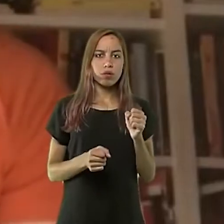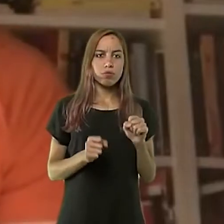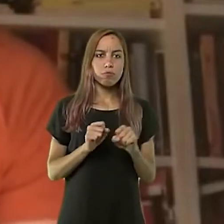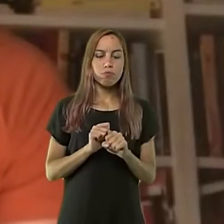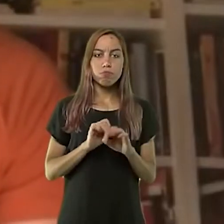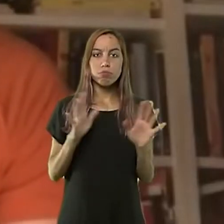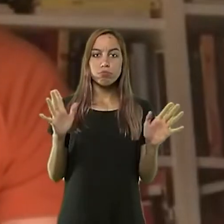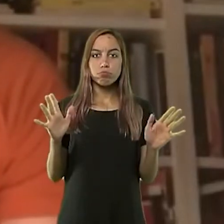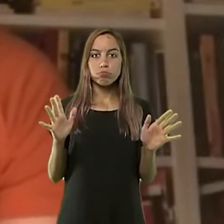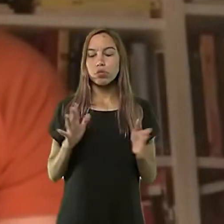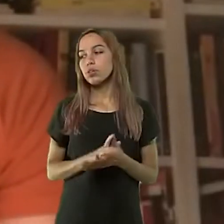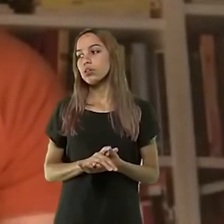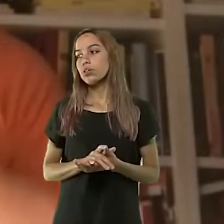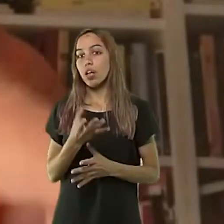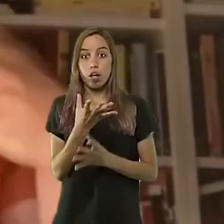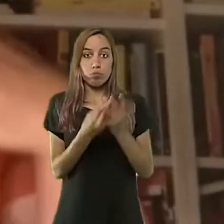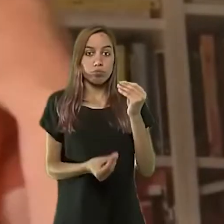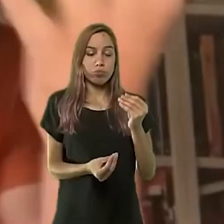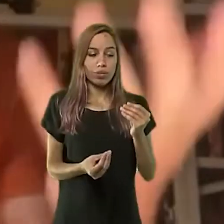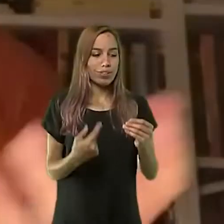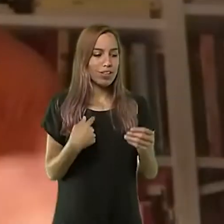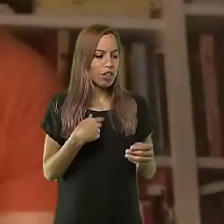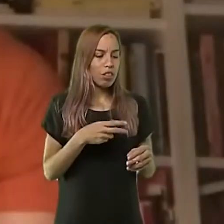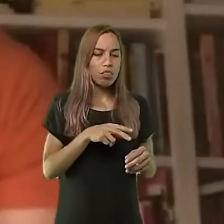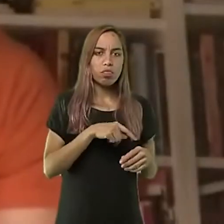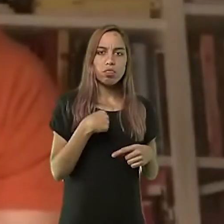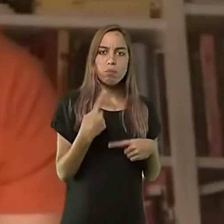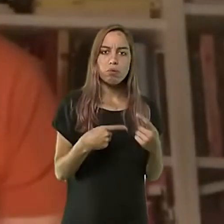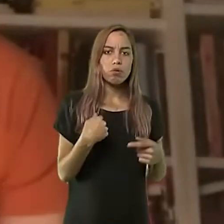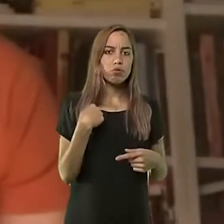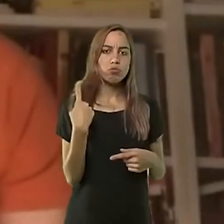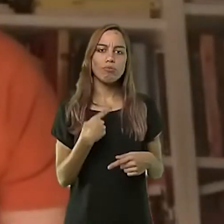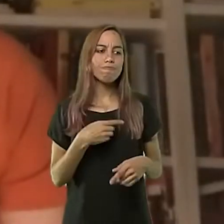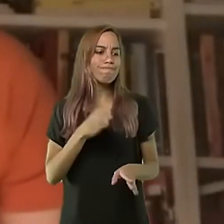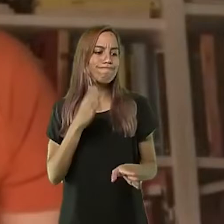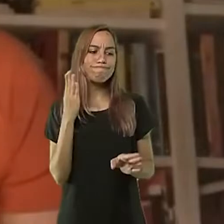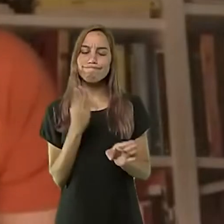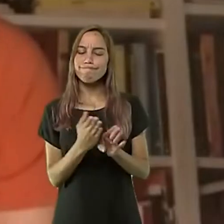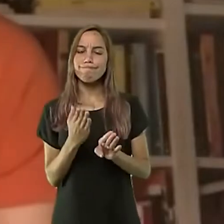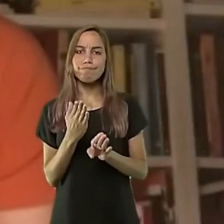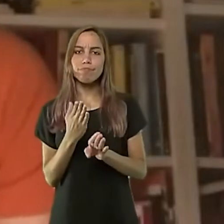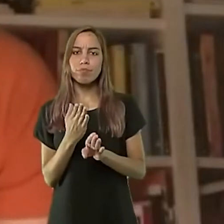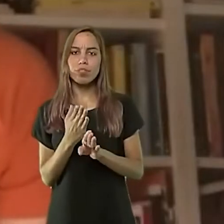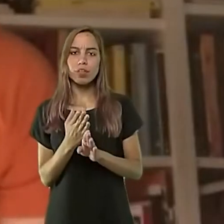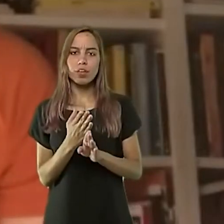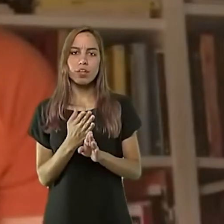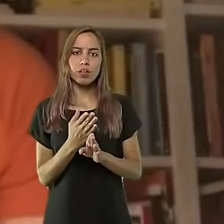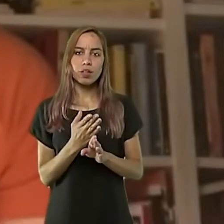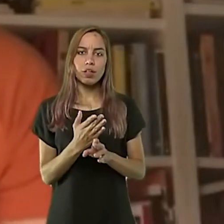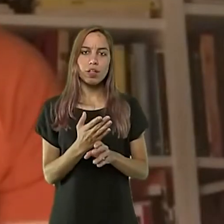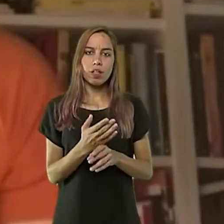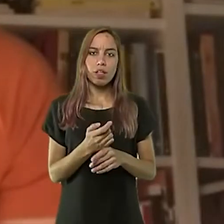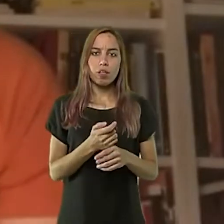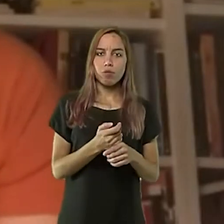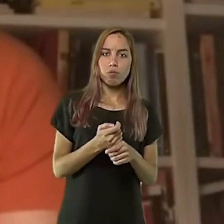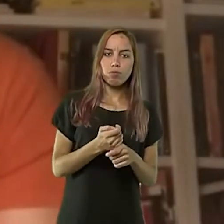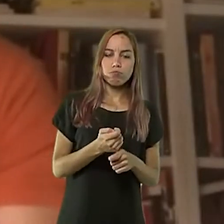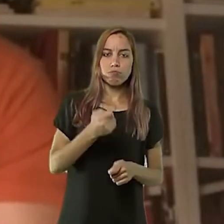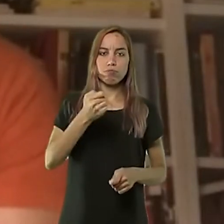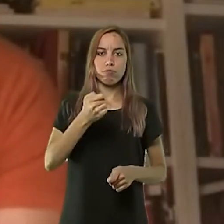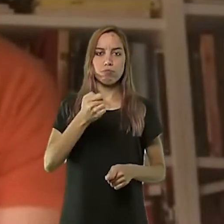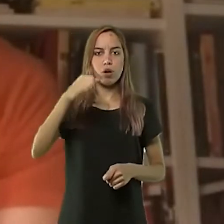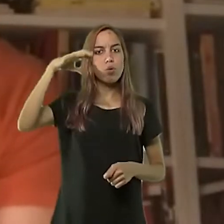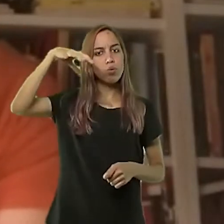e que não reaparecem, ou pelo menos não as encontramos com frequência. E os guarda-chuvas é mais um desses